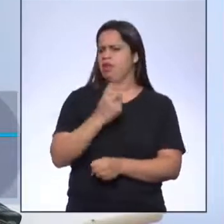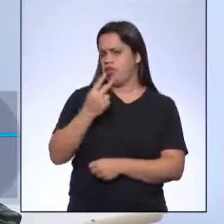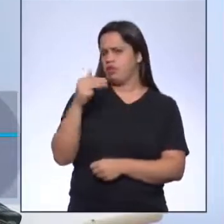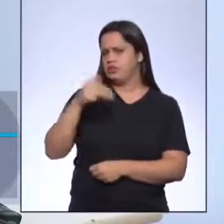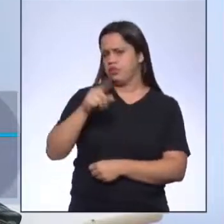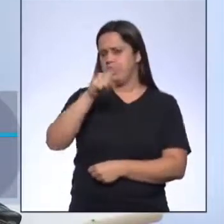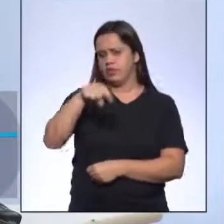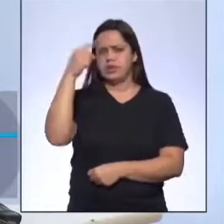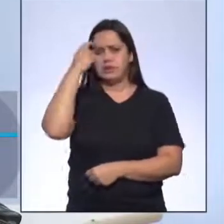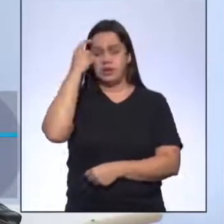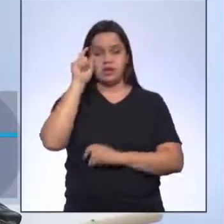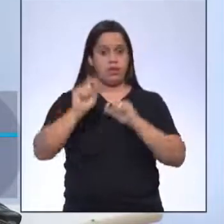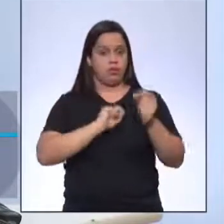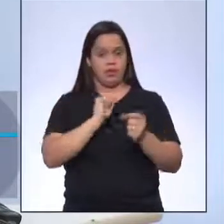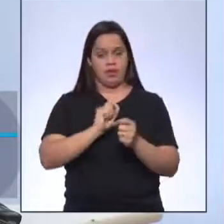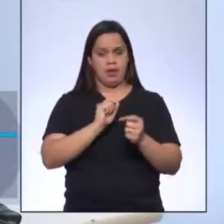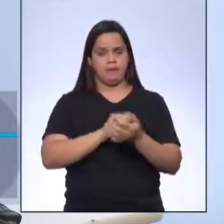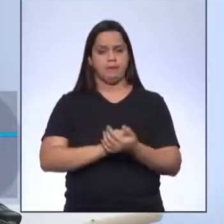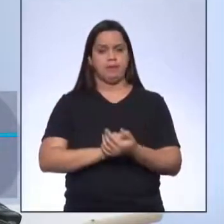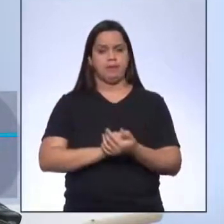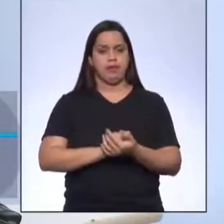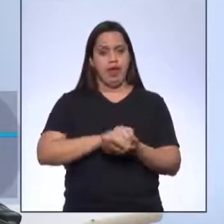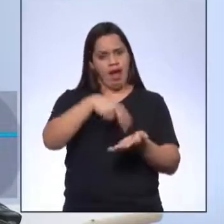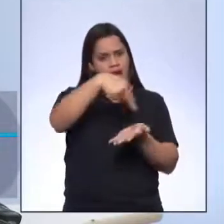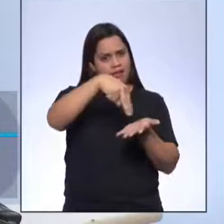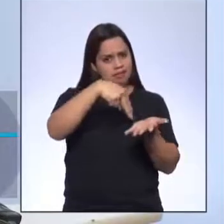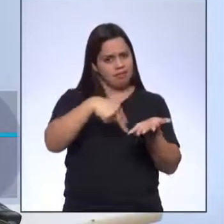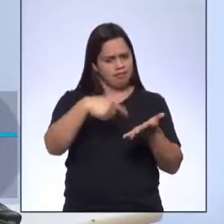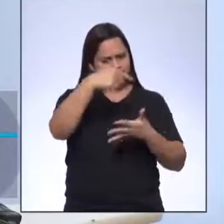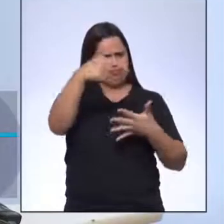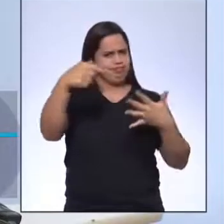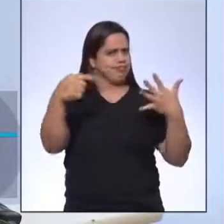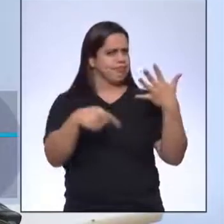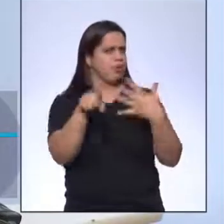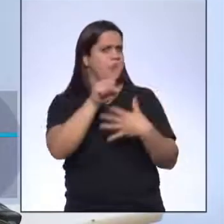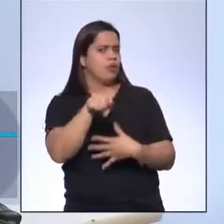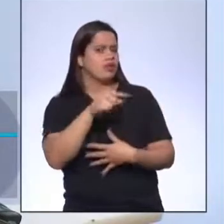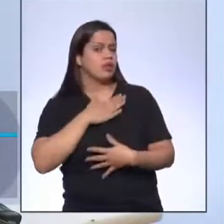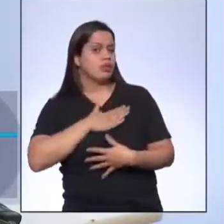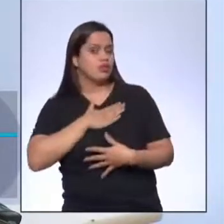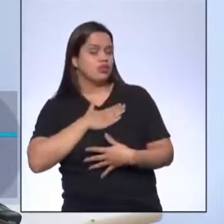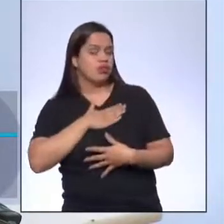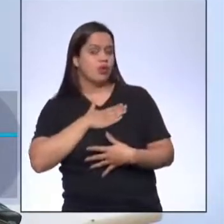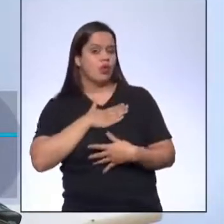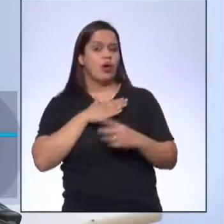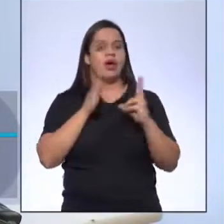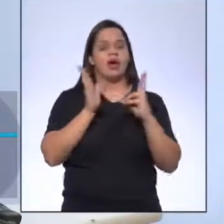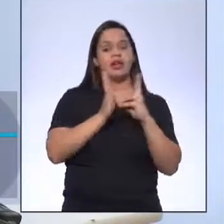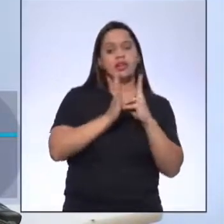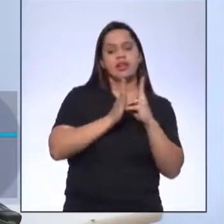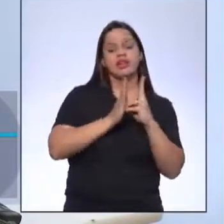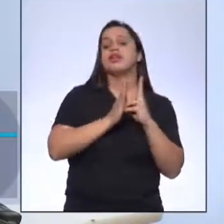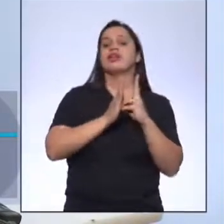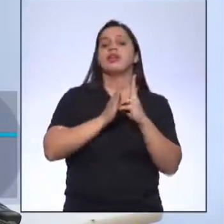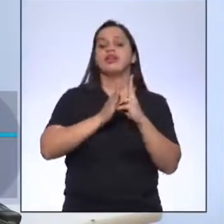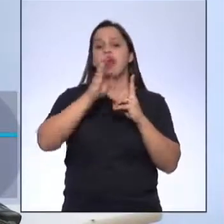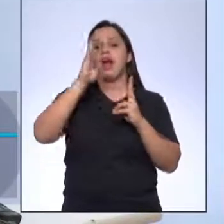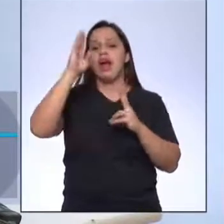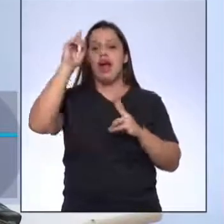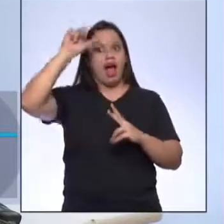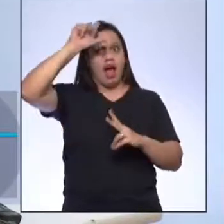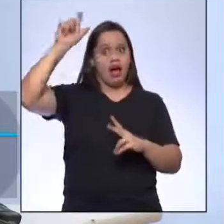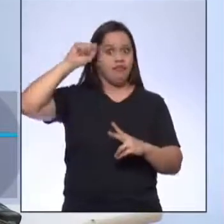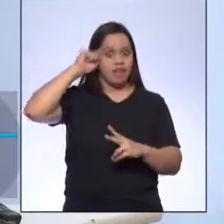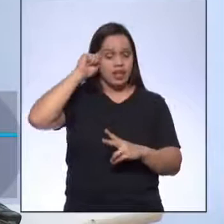vocês pensarem qual das danças você mais se identificou, indígena, africana ou afro-brasileira. Se você tivesse que